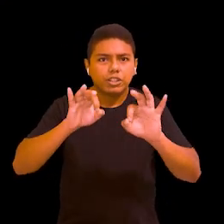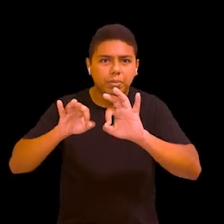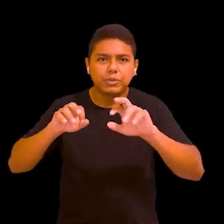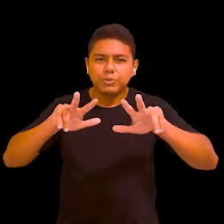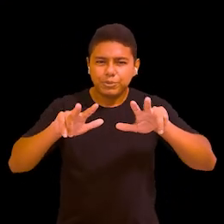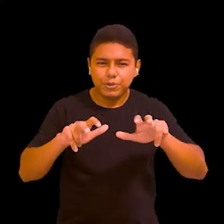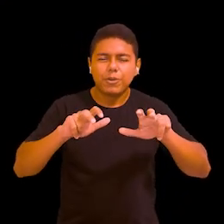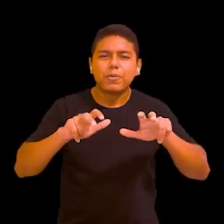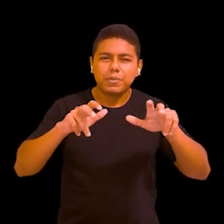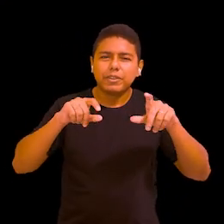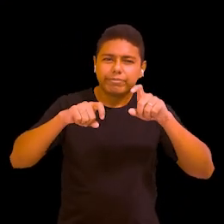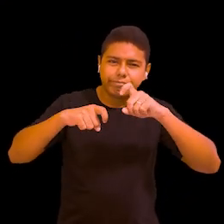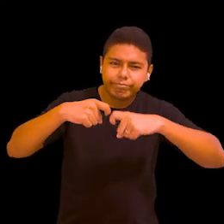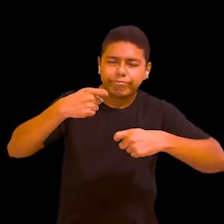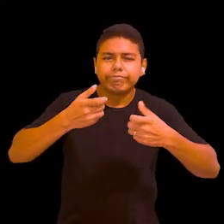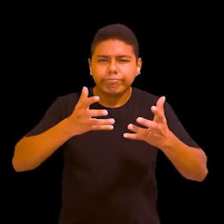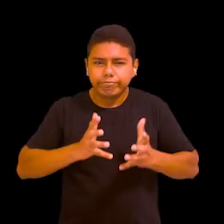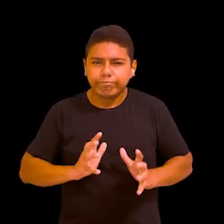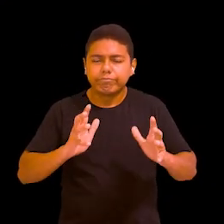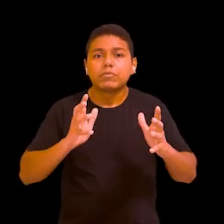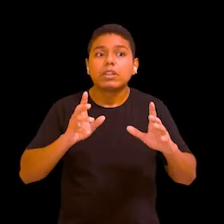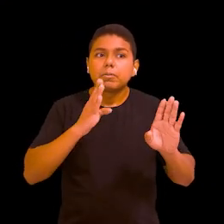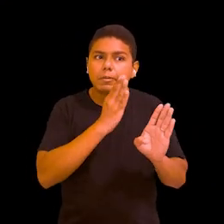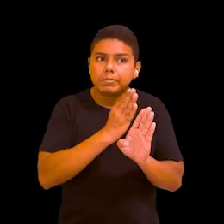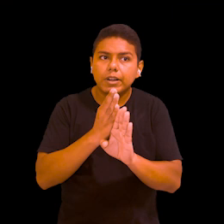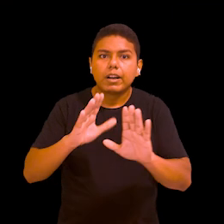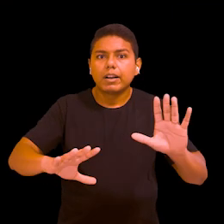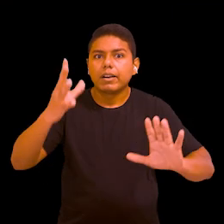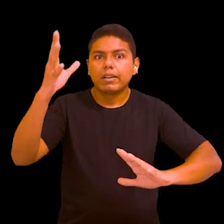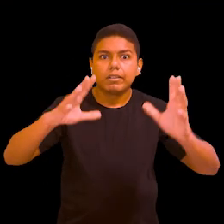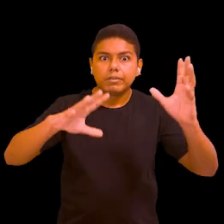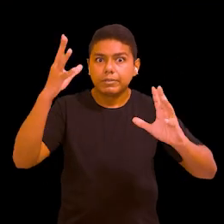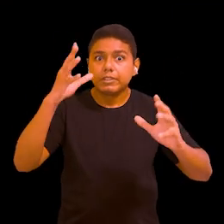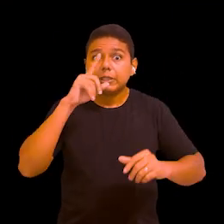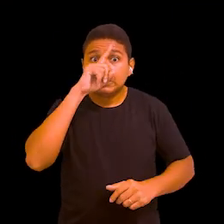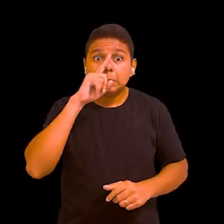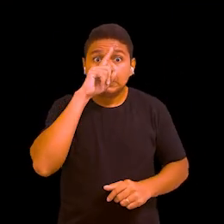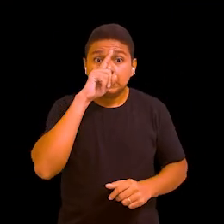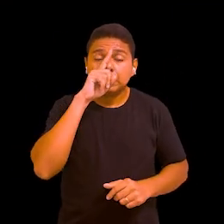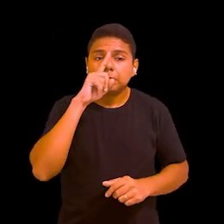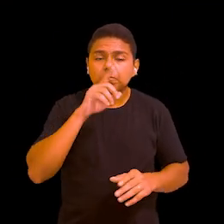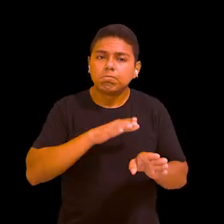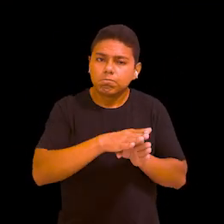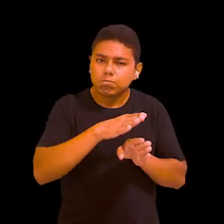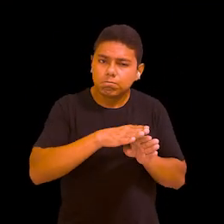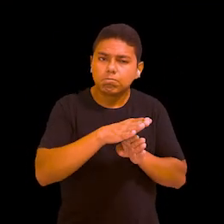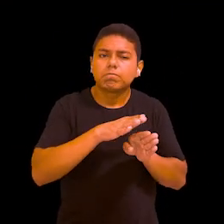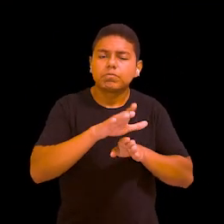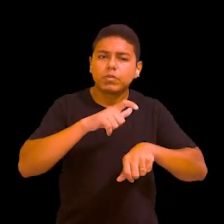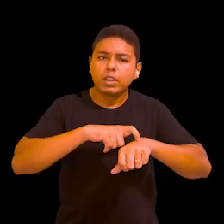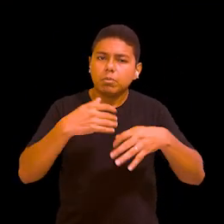reprodutivo, identificar situações de risco ou intercorrências e conduzi-las adequadamente